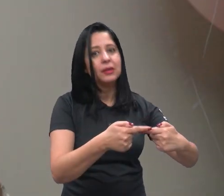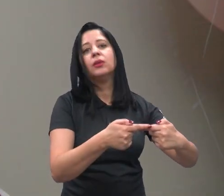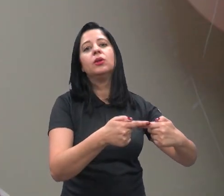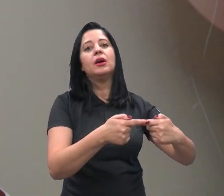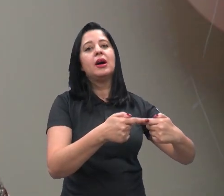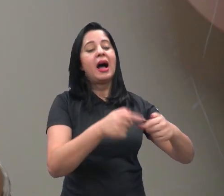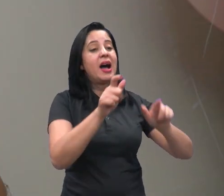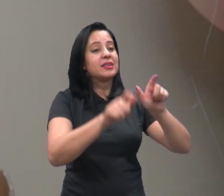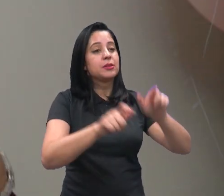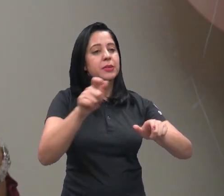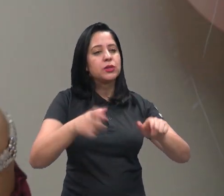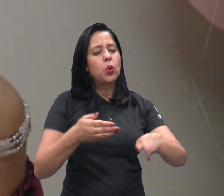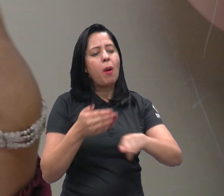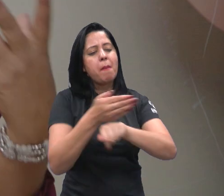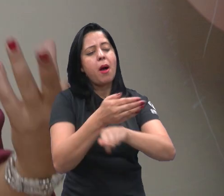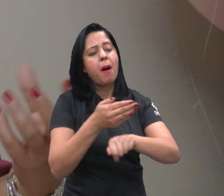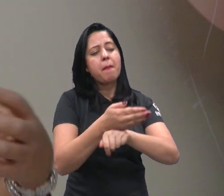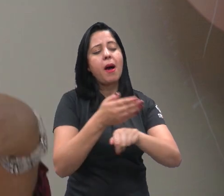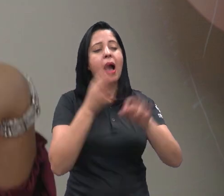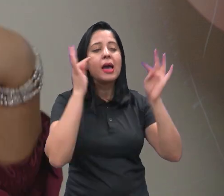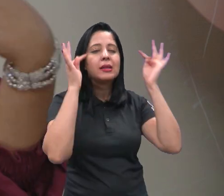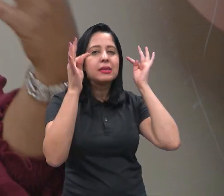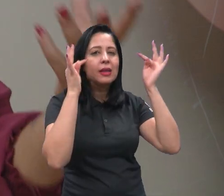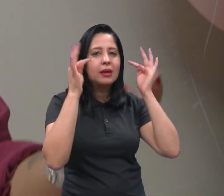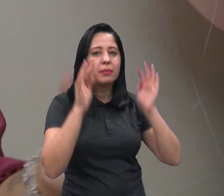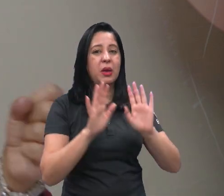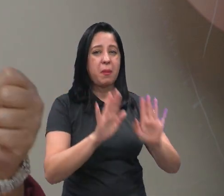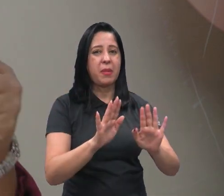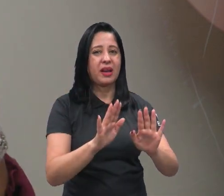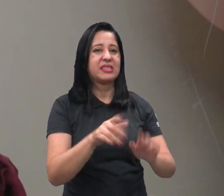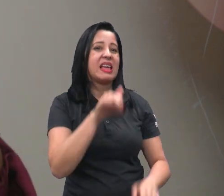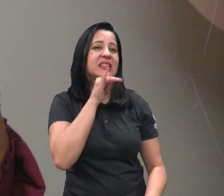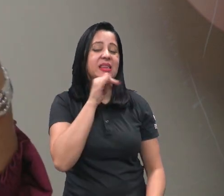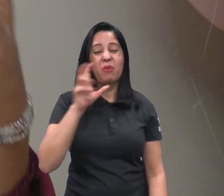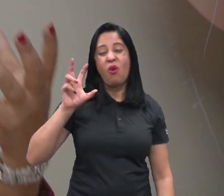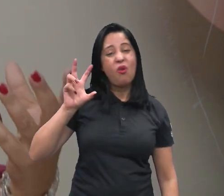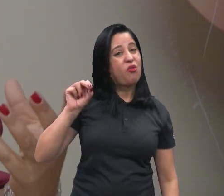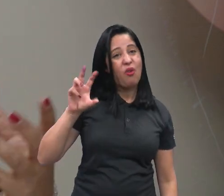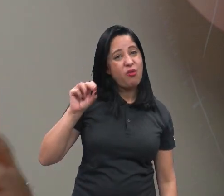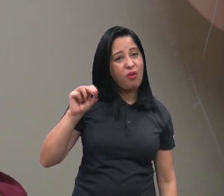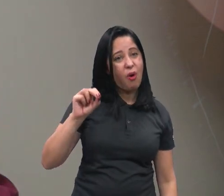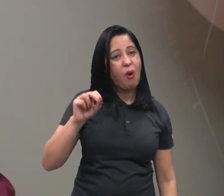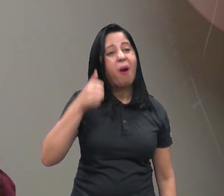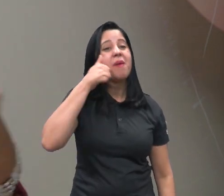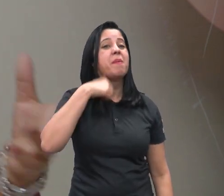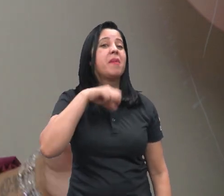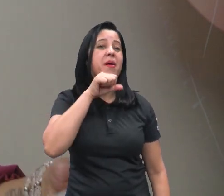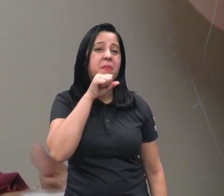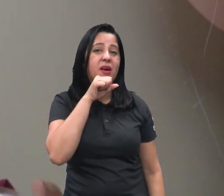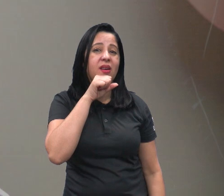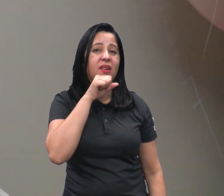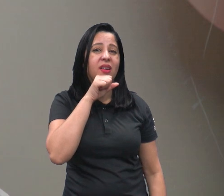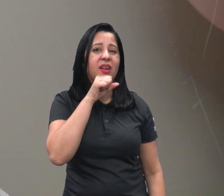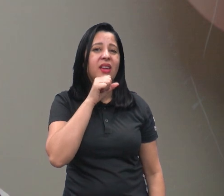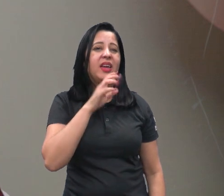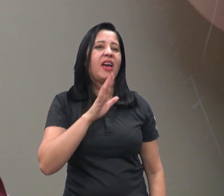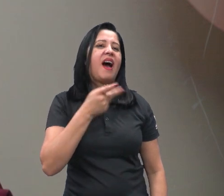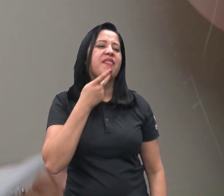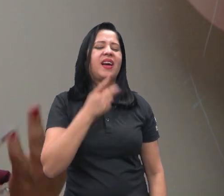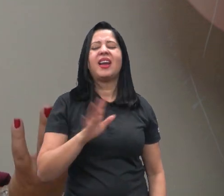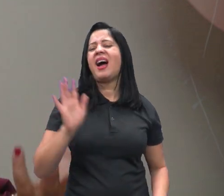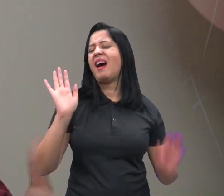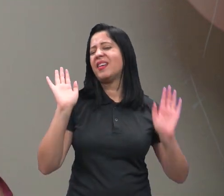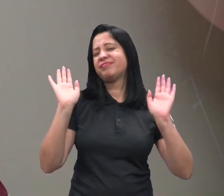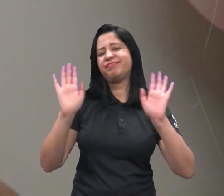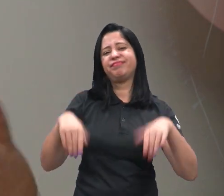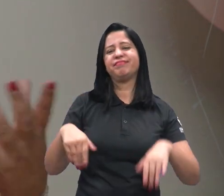gente percebe, às vezes, em pessoas que são nossas avós ou nossas mães, que para elas, imagina. E aí, às